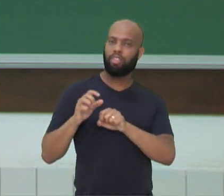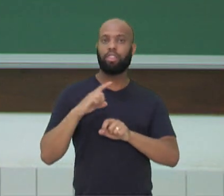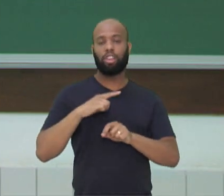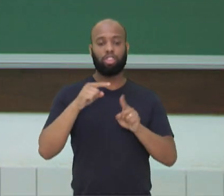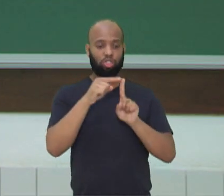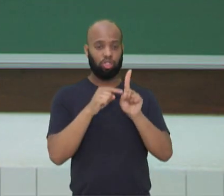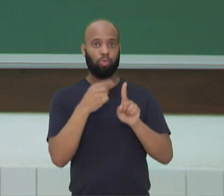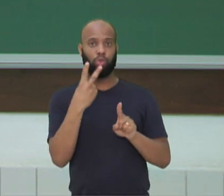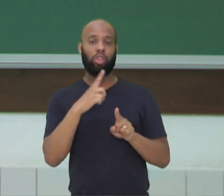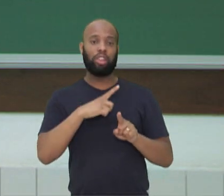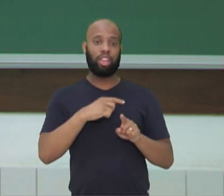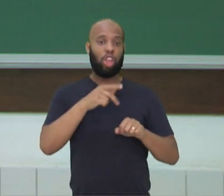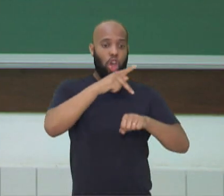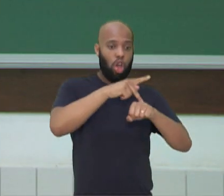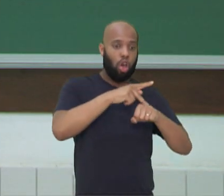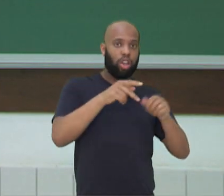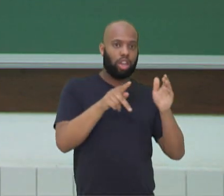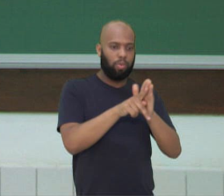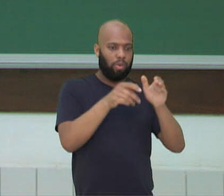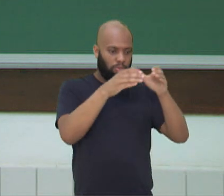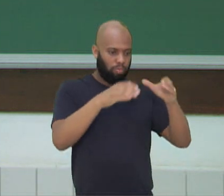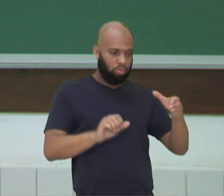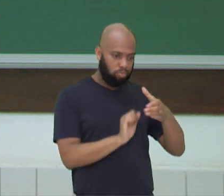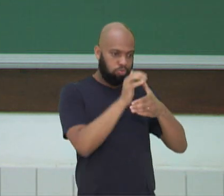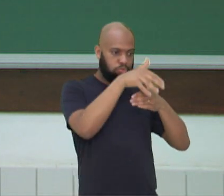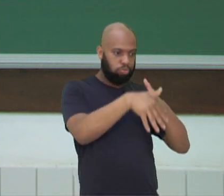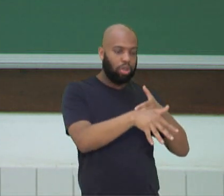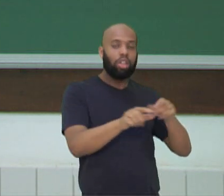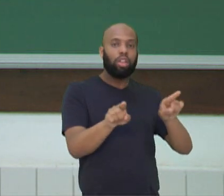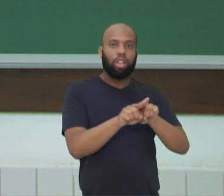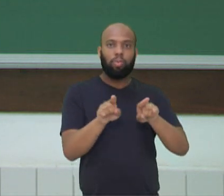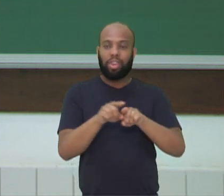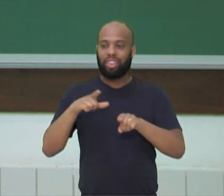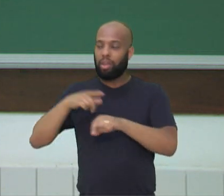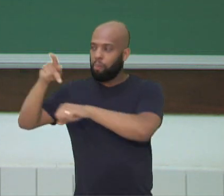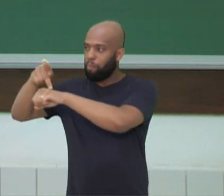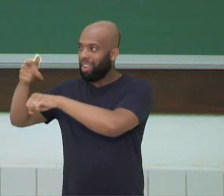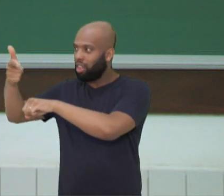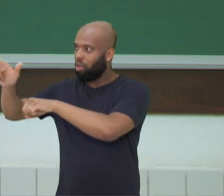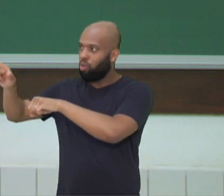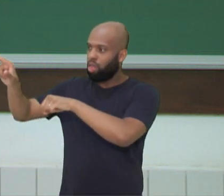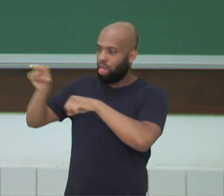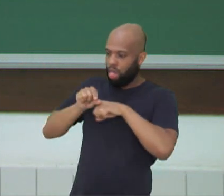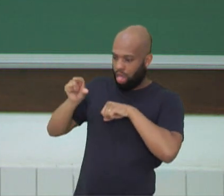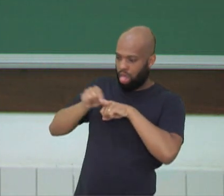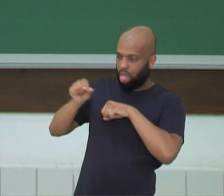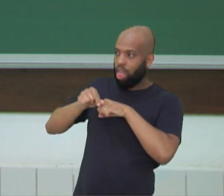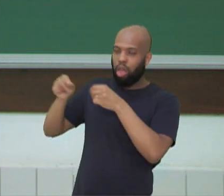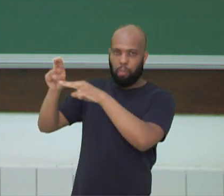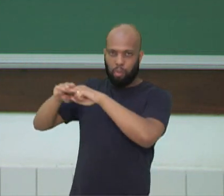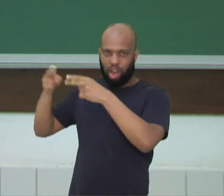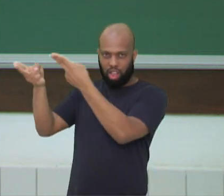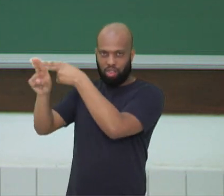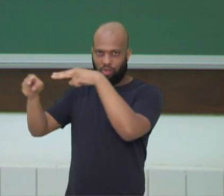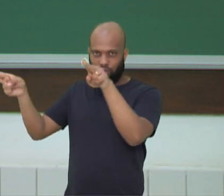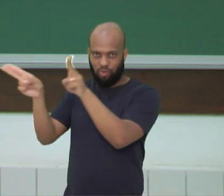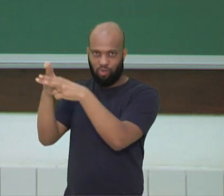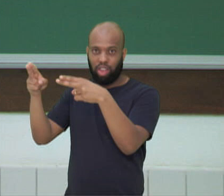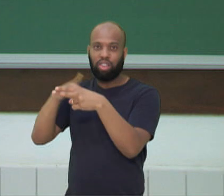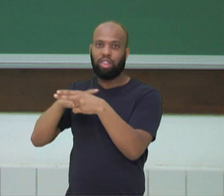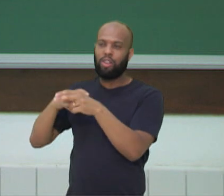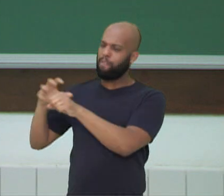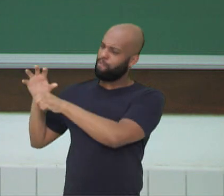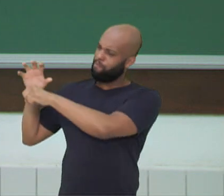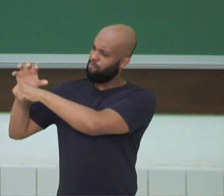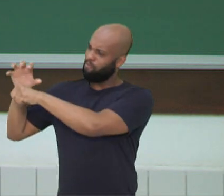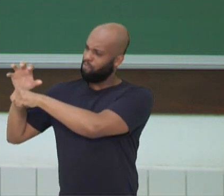a rocha magmática e sedimentar sofre com grandes temperaturas e grande pressão, ela se modifica,